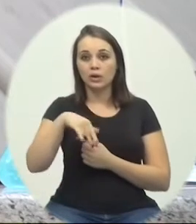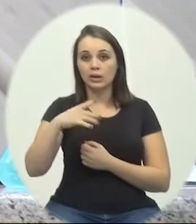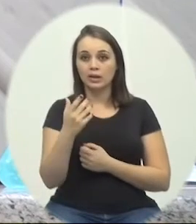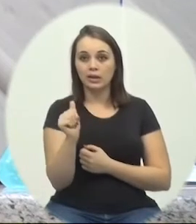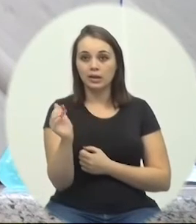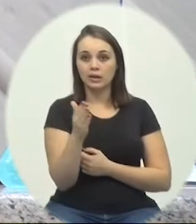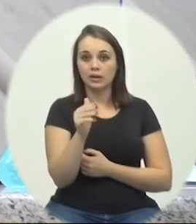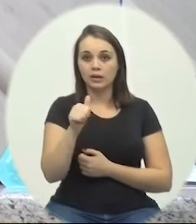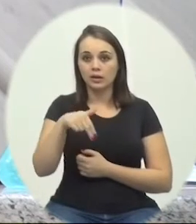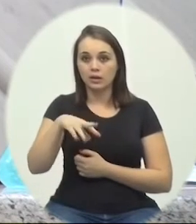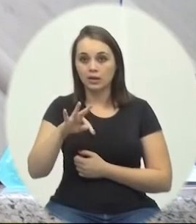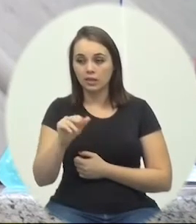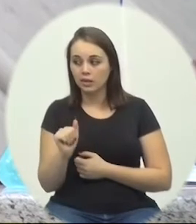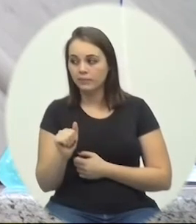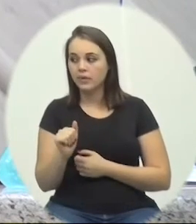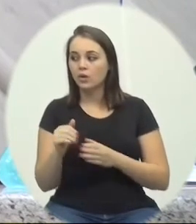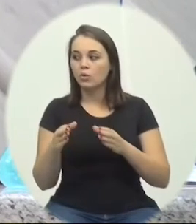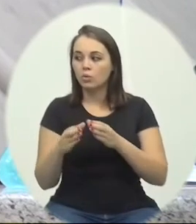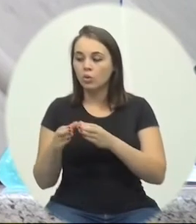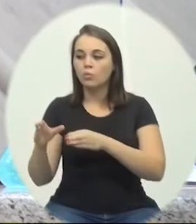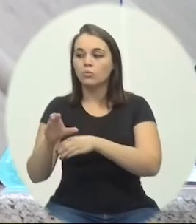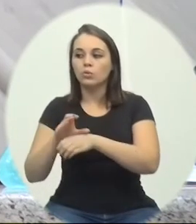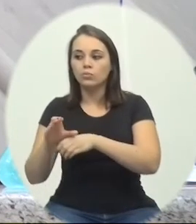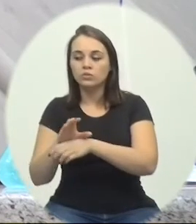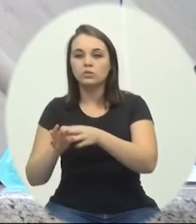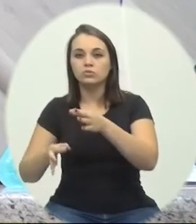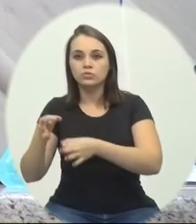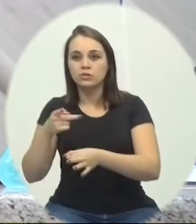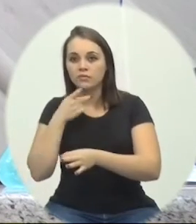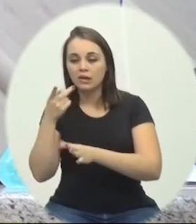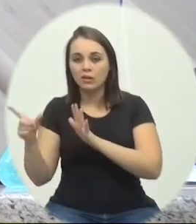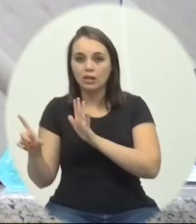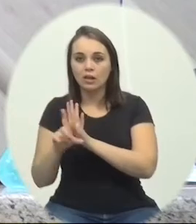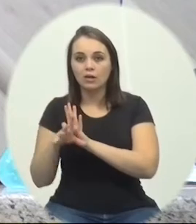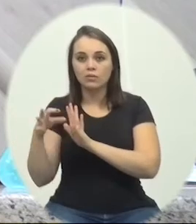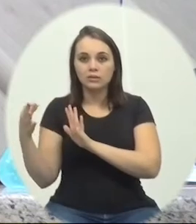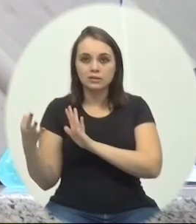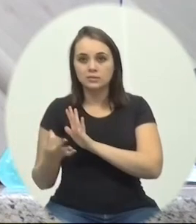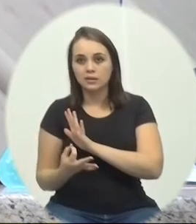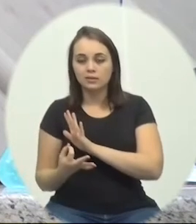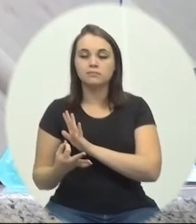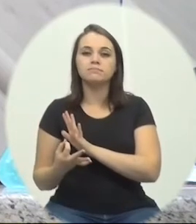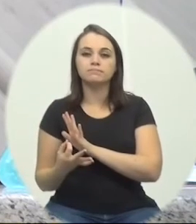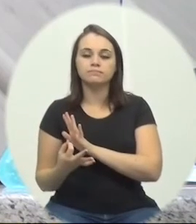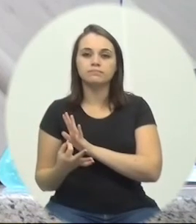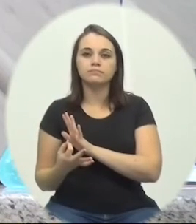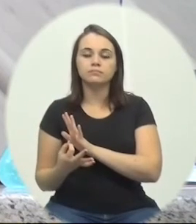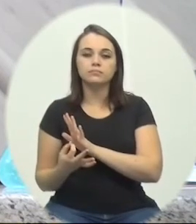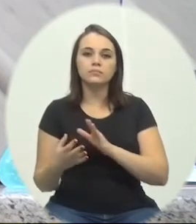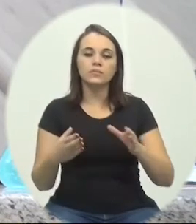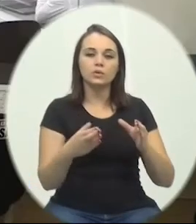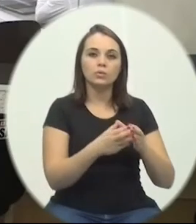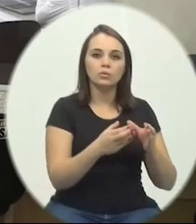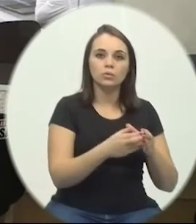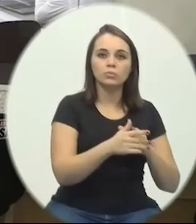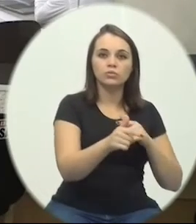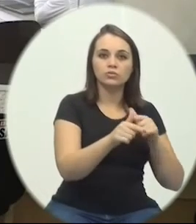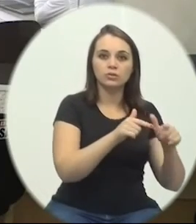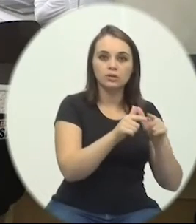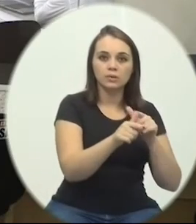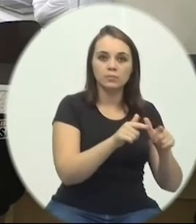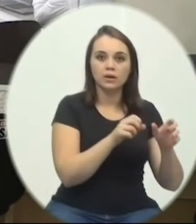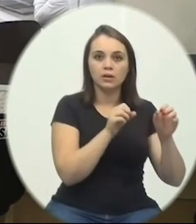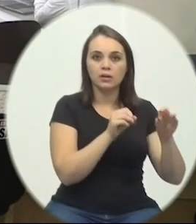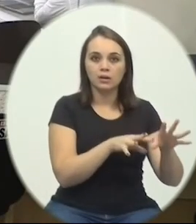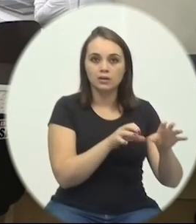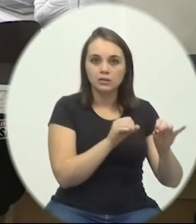Comissão de Constituição, Justiça e Redação opinou pela legalidade e constitucionalidade. As Comissões de Obras, de